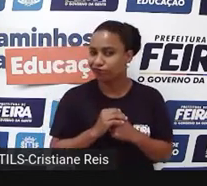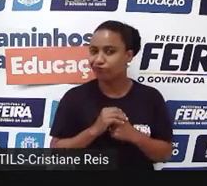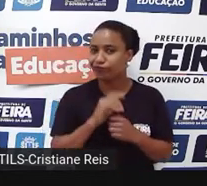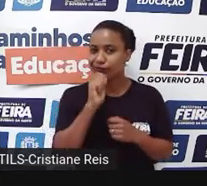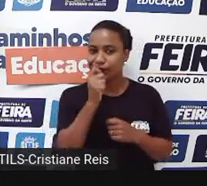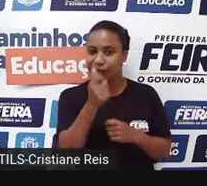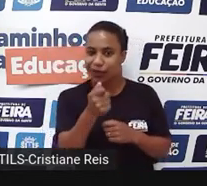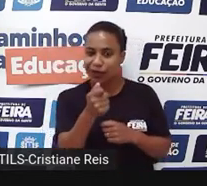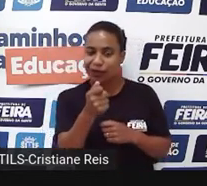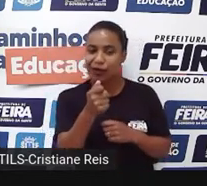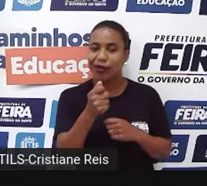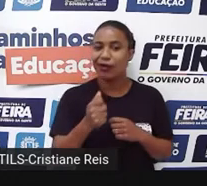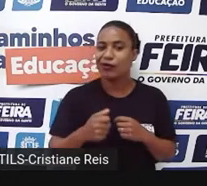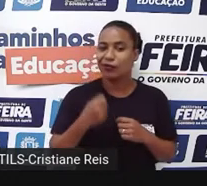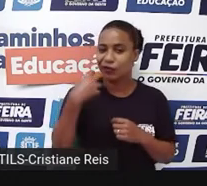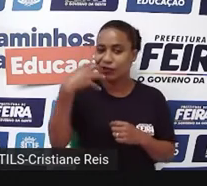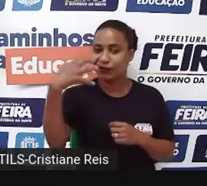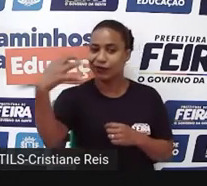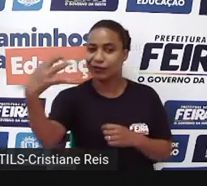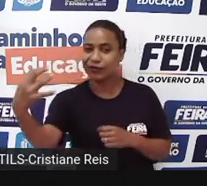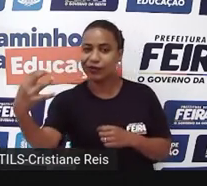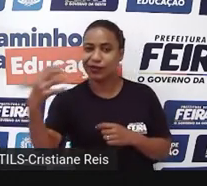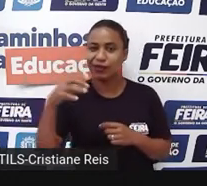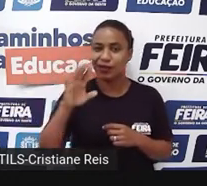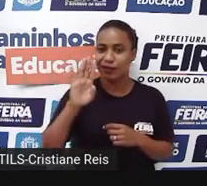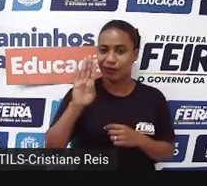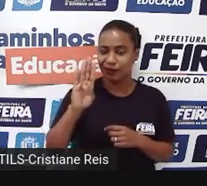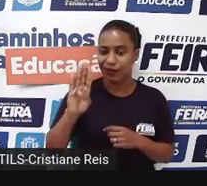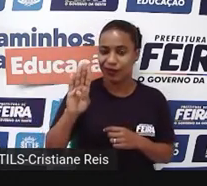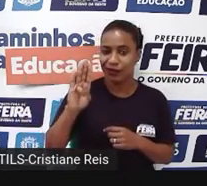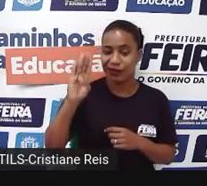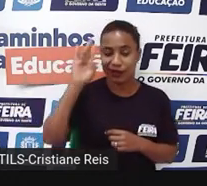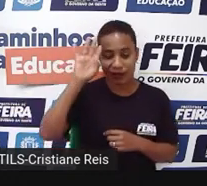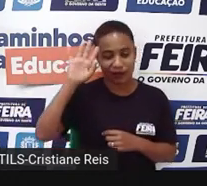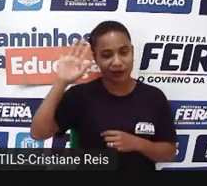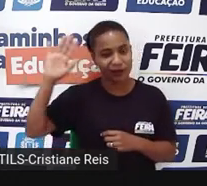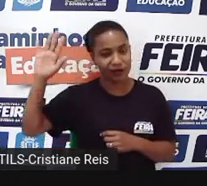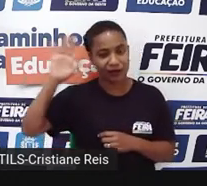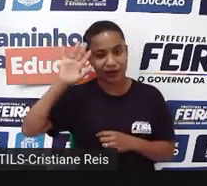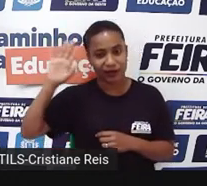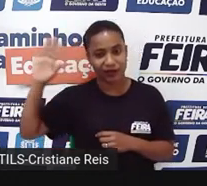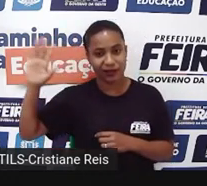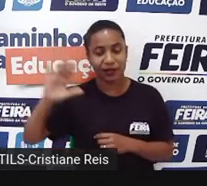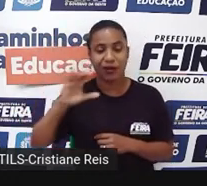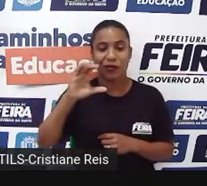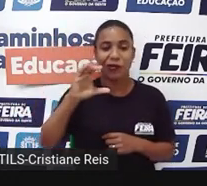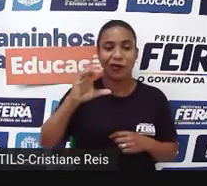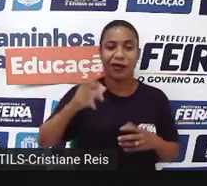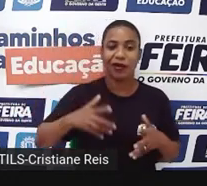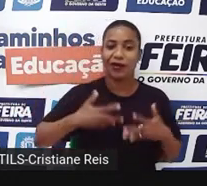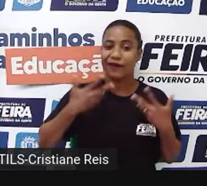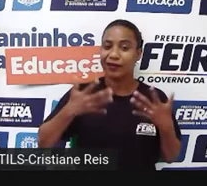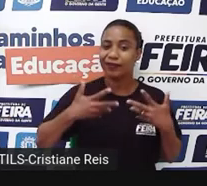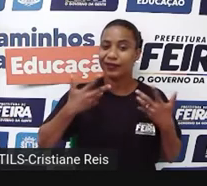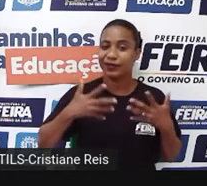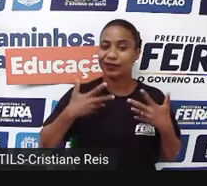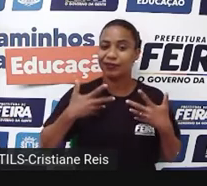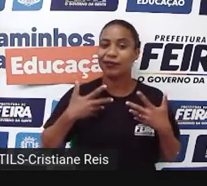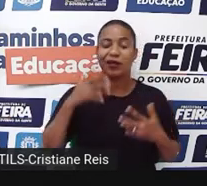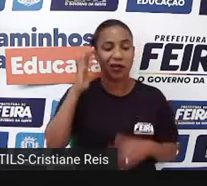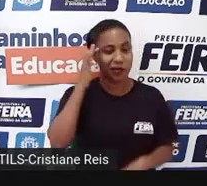aventura, um filme de fantasia ou um filme de animação? Eu acho que é um fantasy